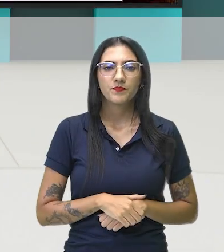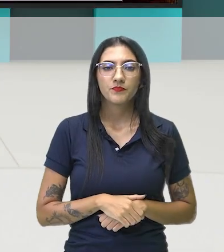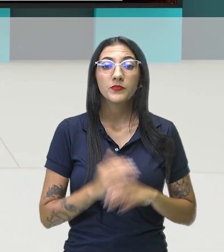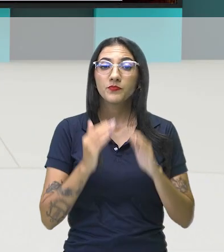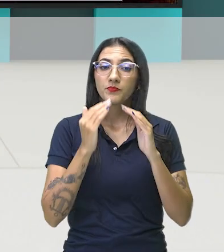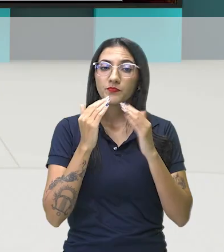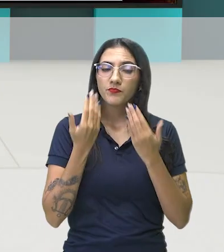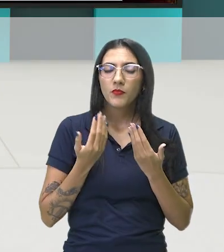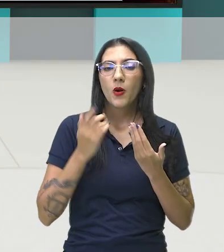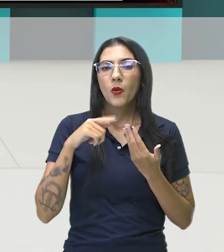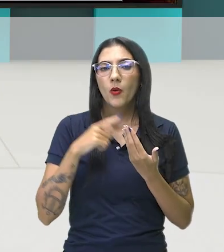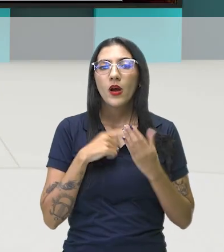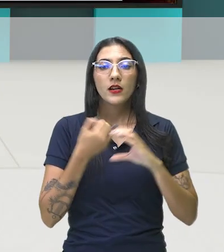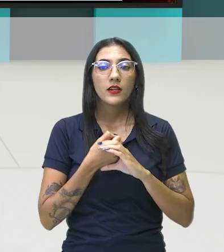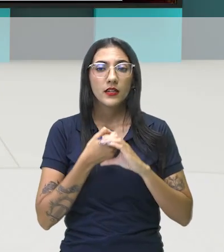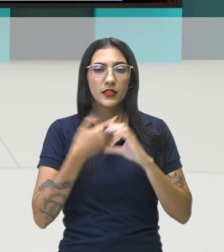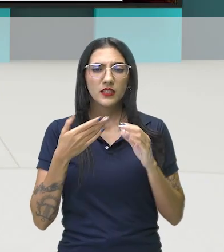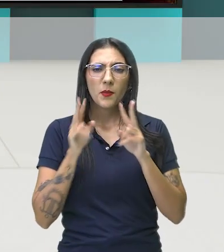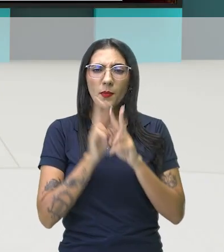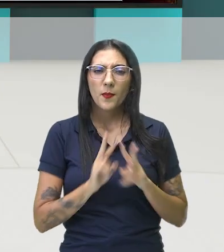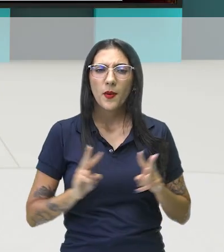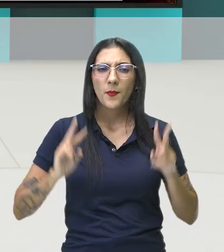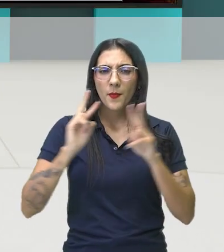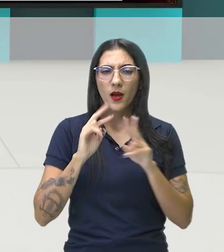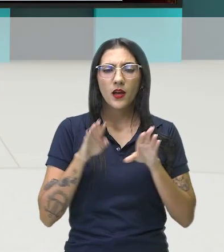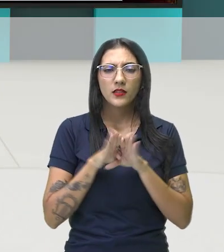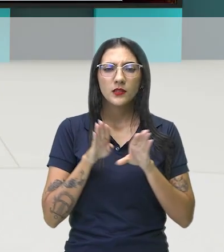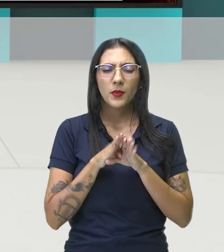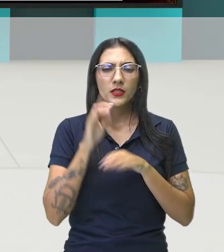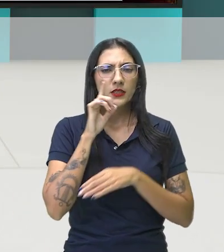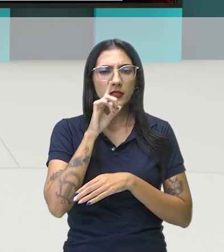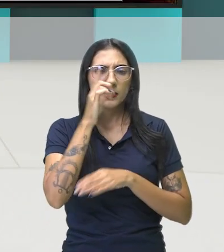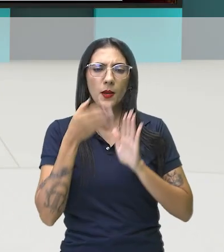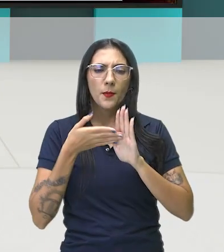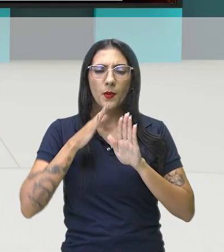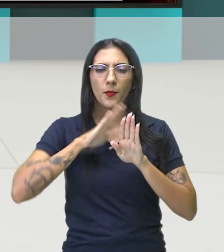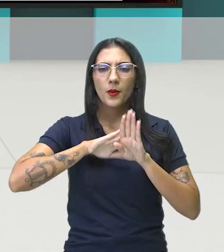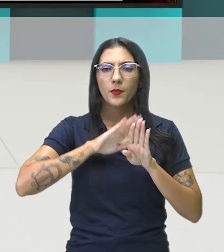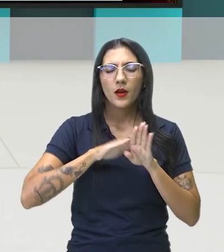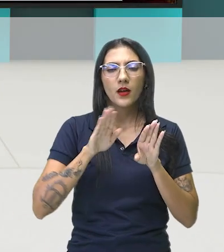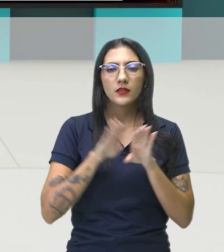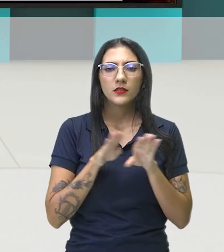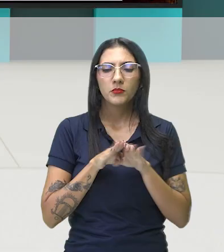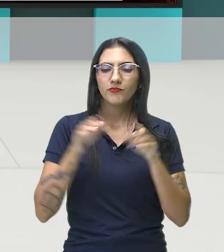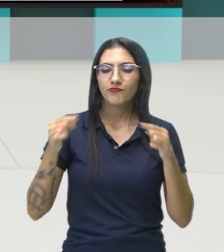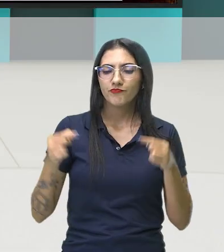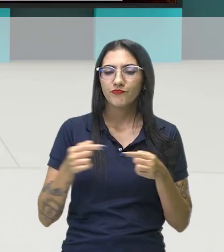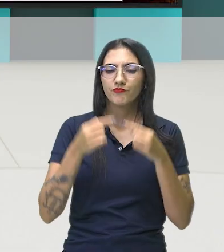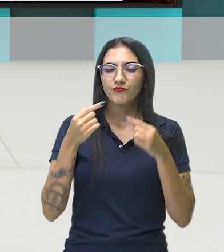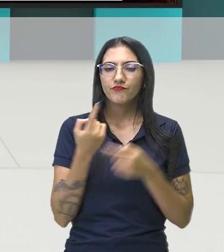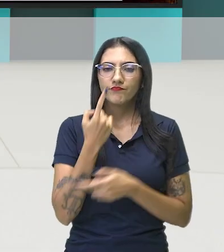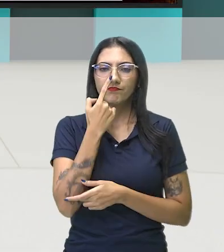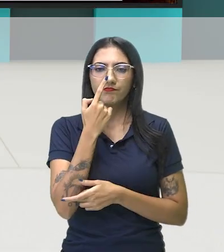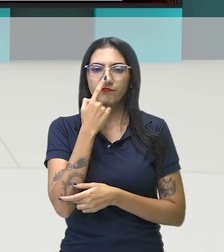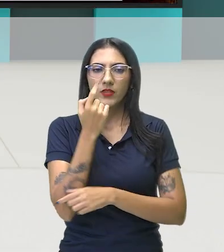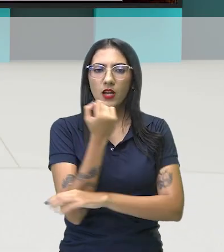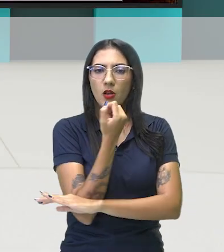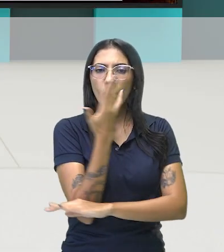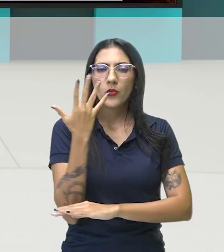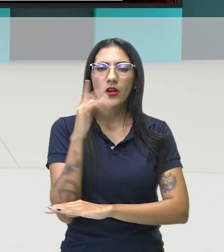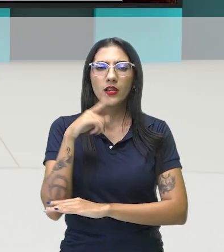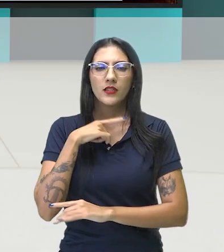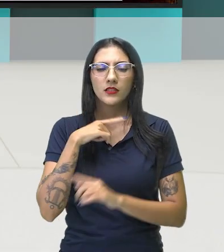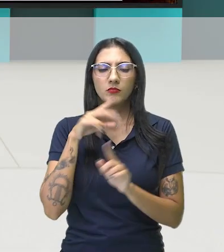estéticos estão as emoções, o subjetivismo e a conexão com a natureza. Expressa uma